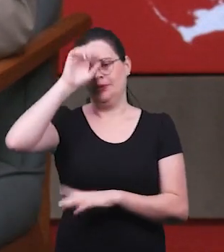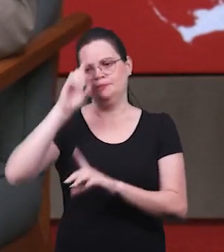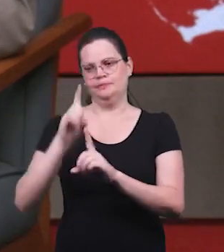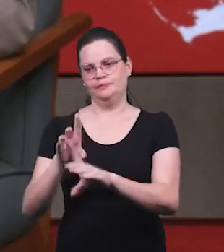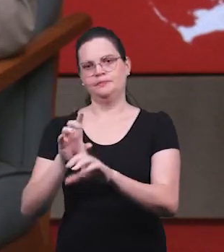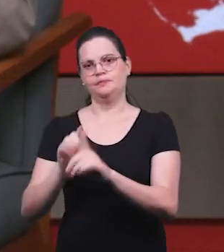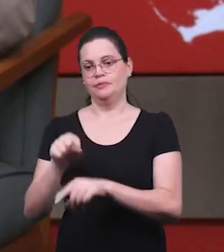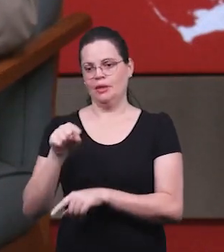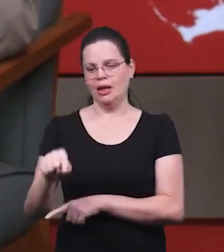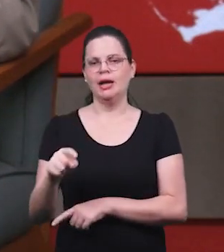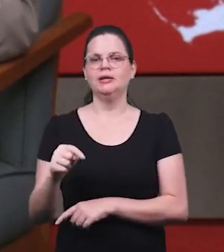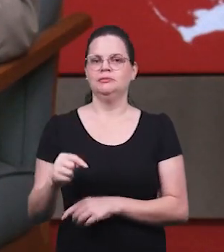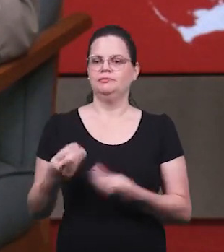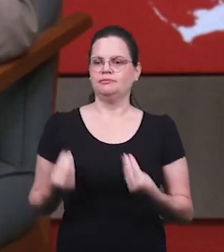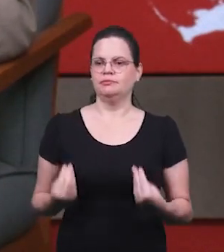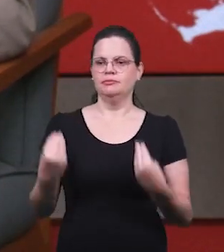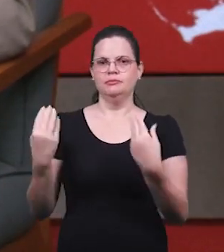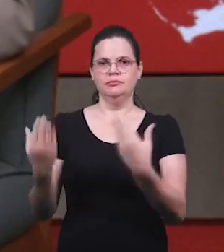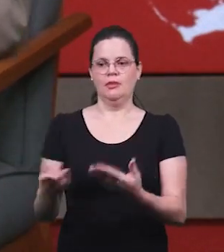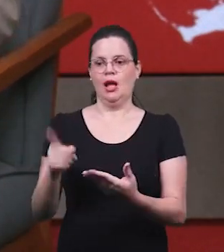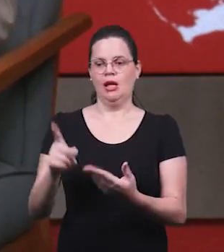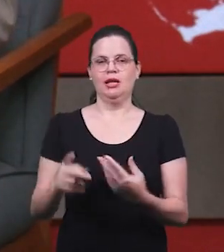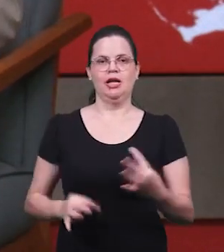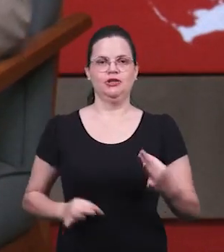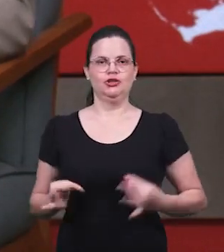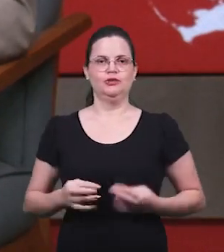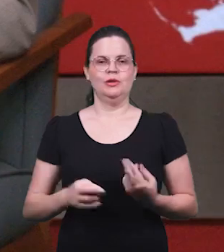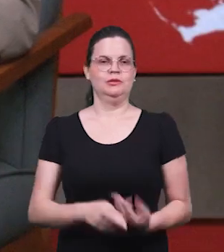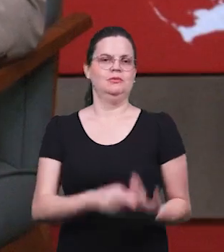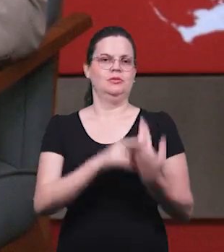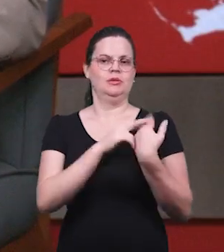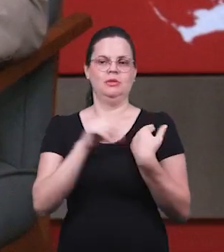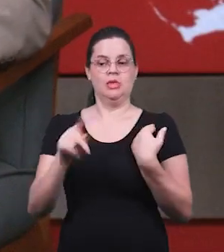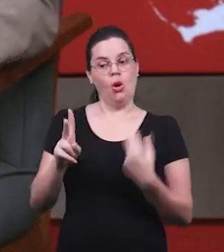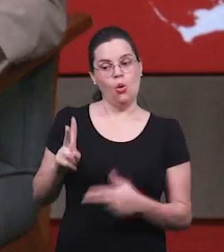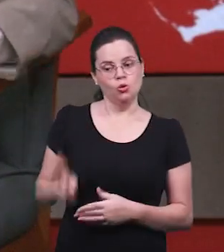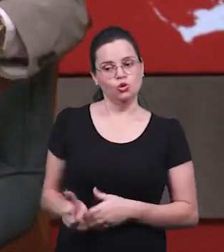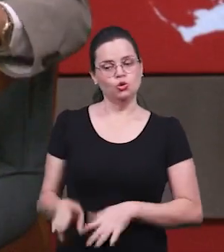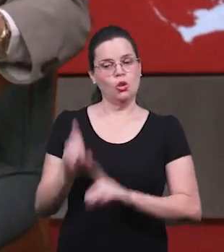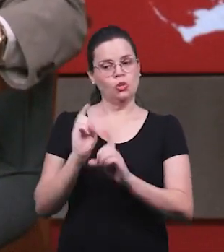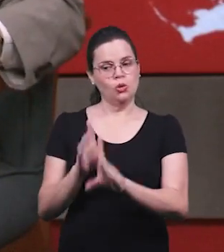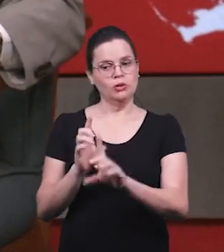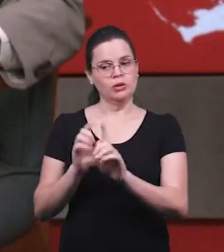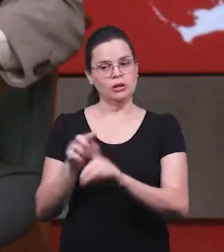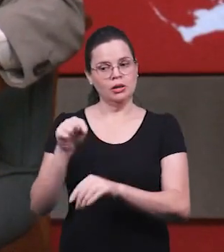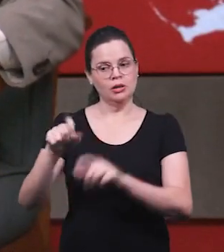ele deixa Tito ali também para dar sequência, como se ele